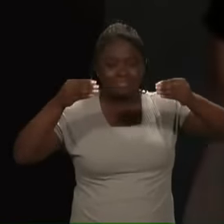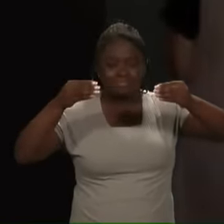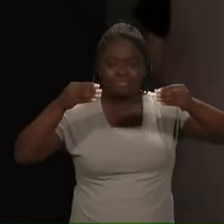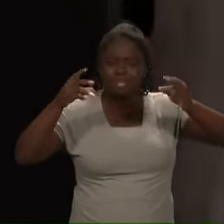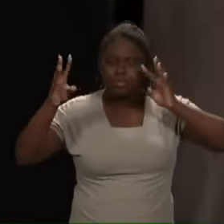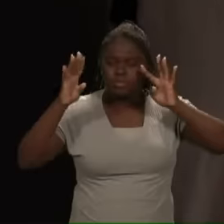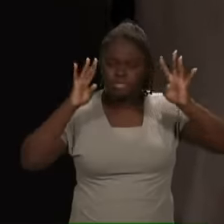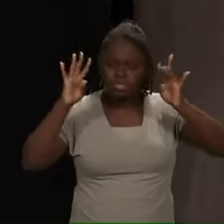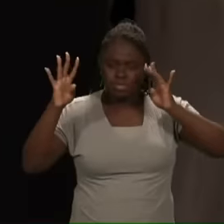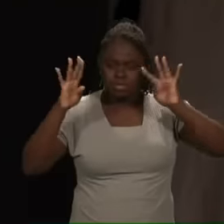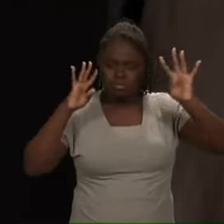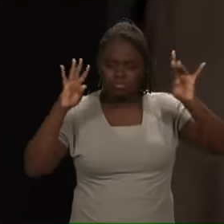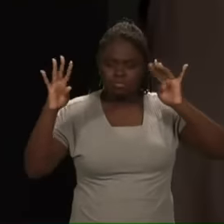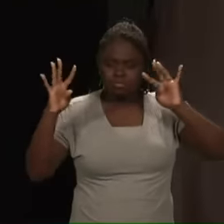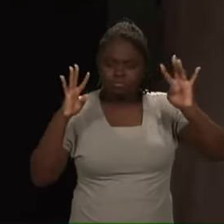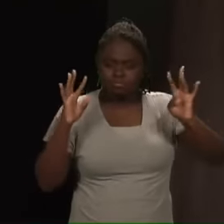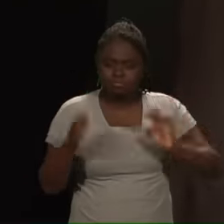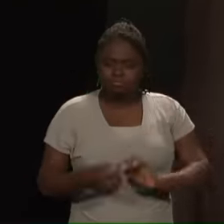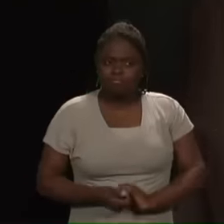Imagine você